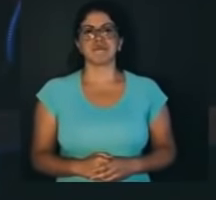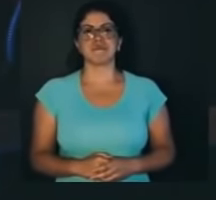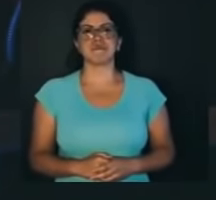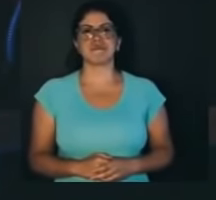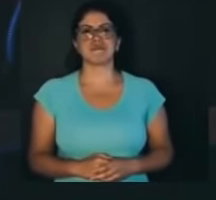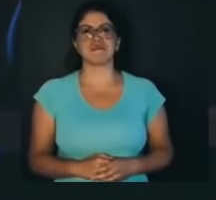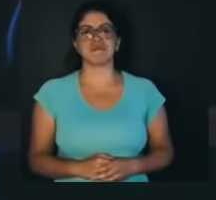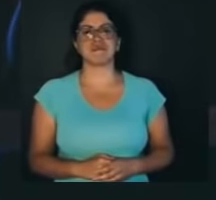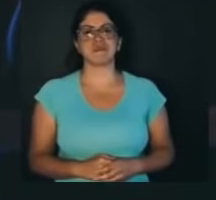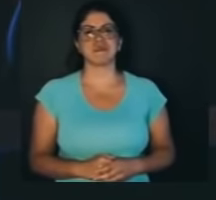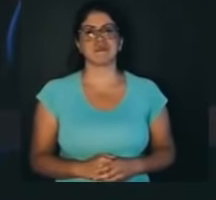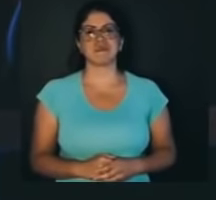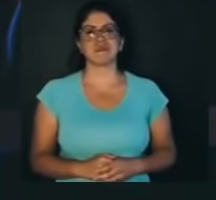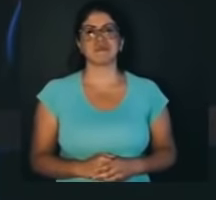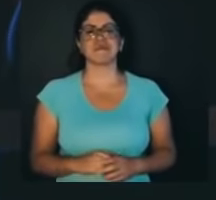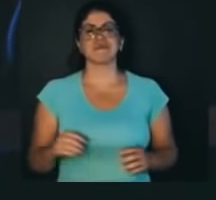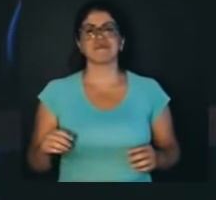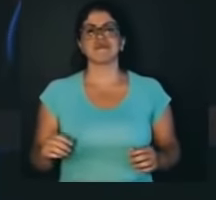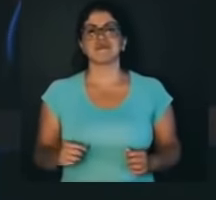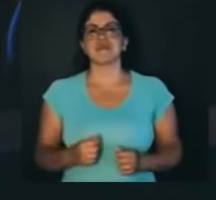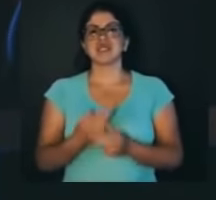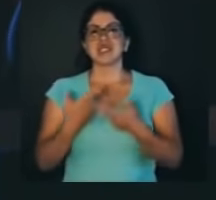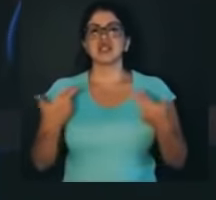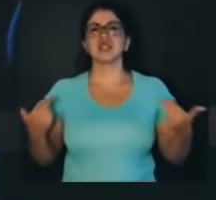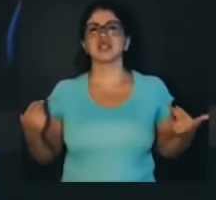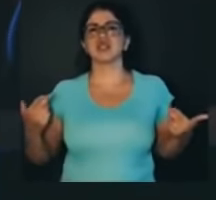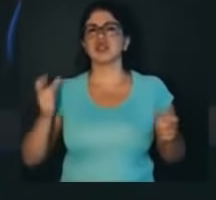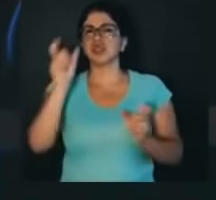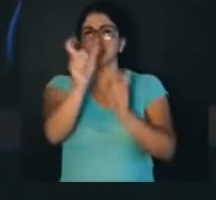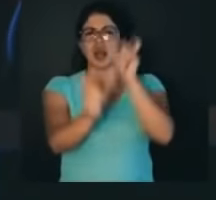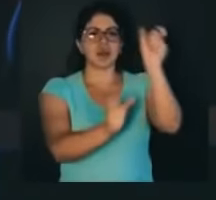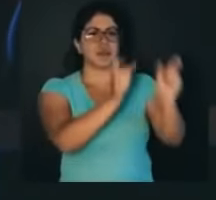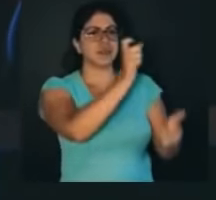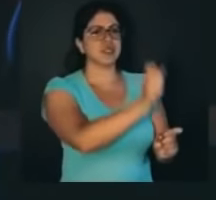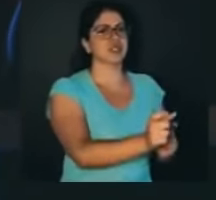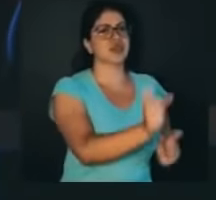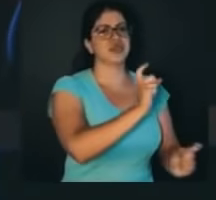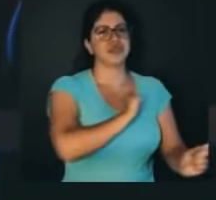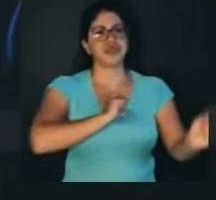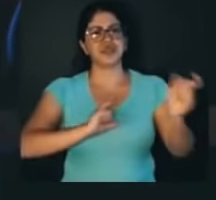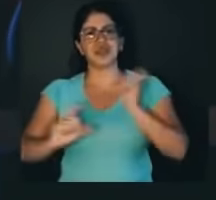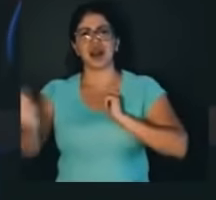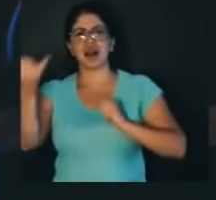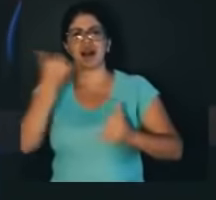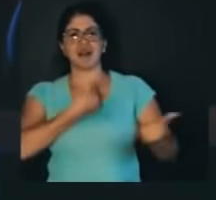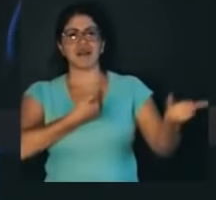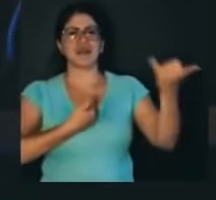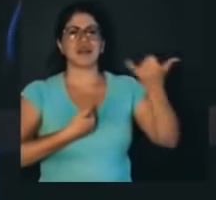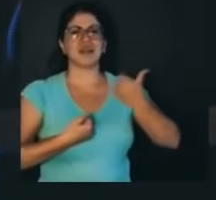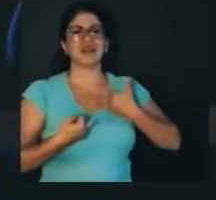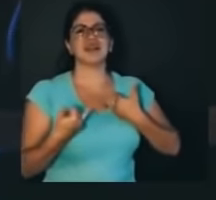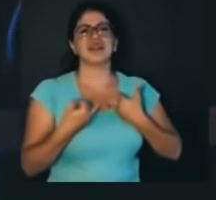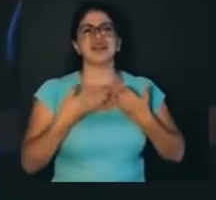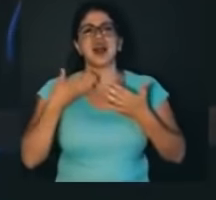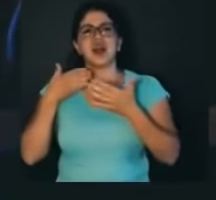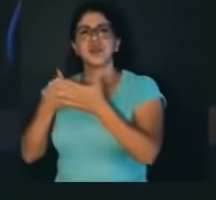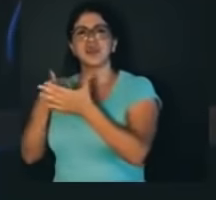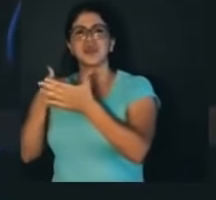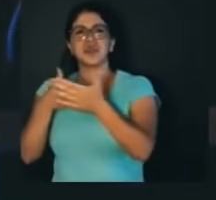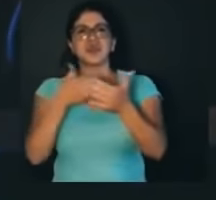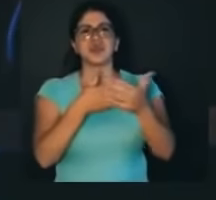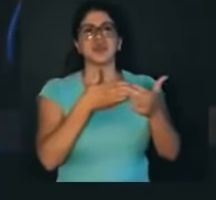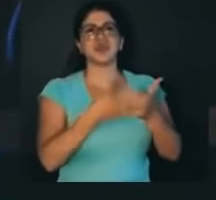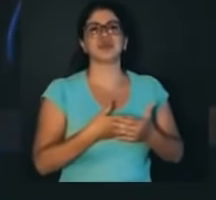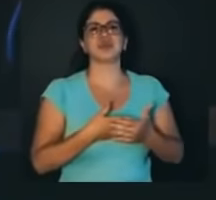deve ouvir, daquilo que você deve admitir na tua vida. Então tenha princípios, tenha valores que